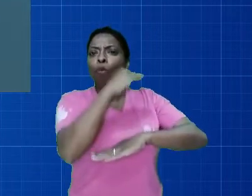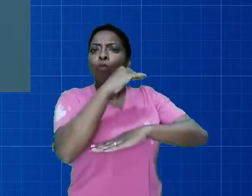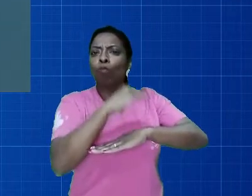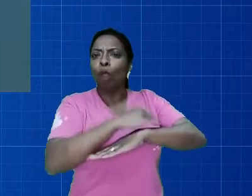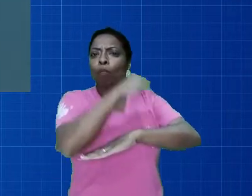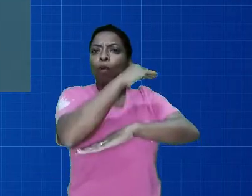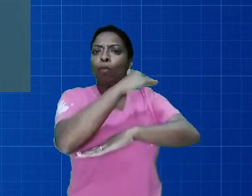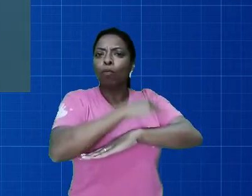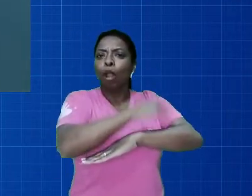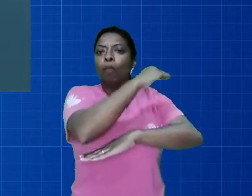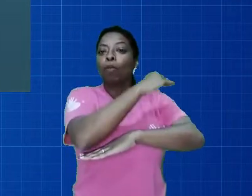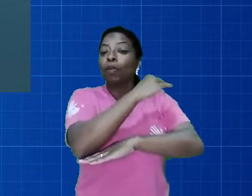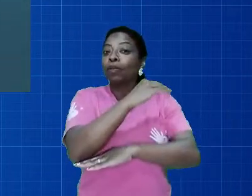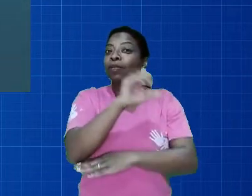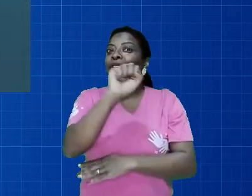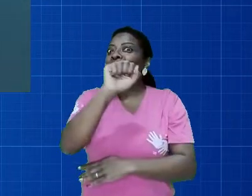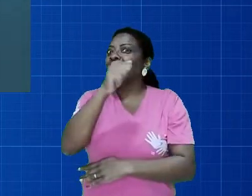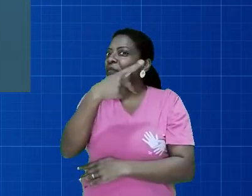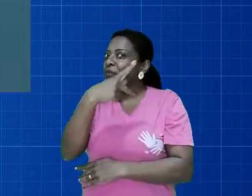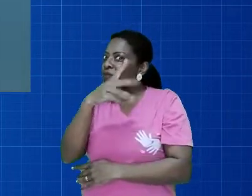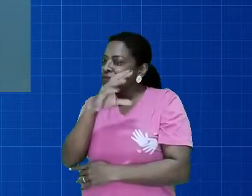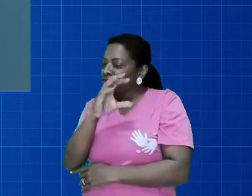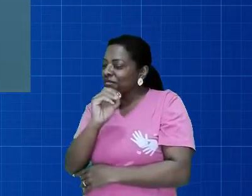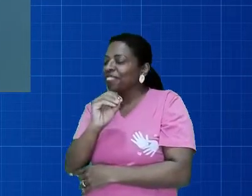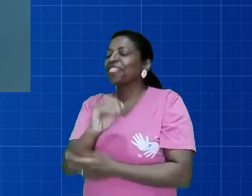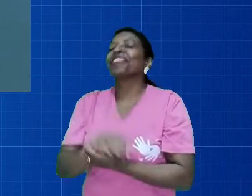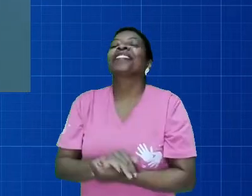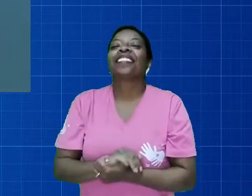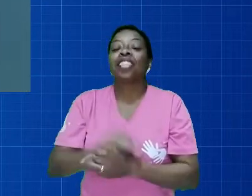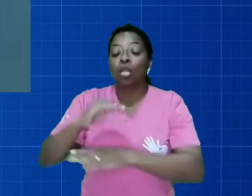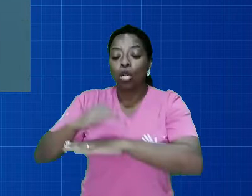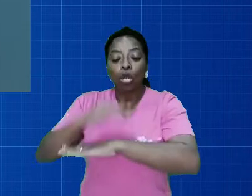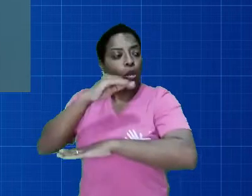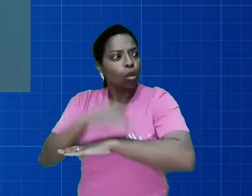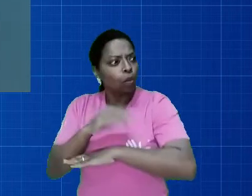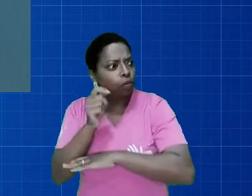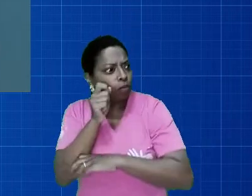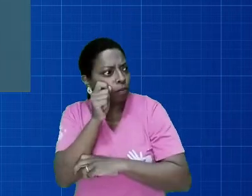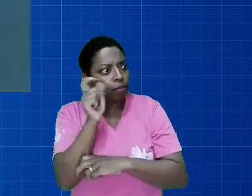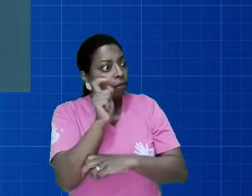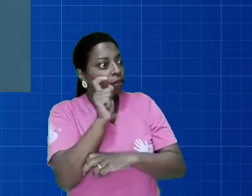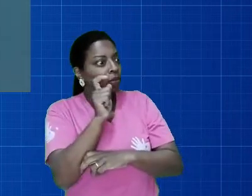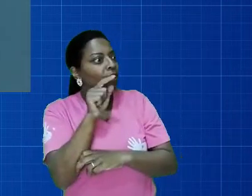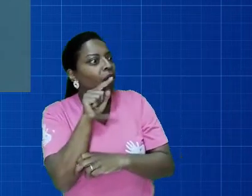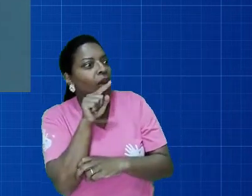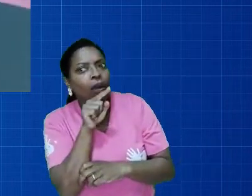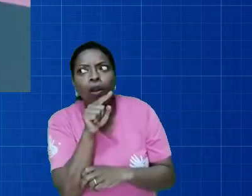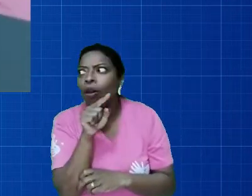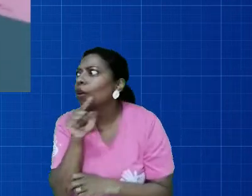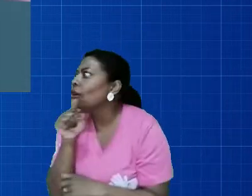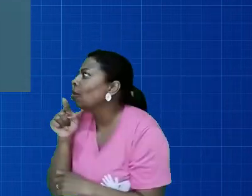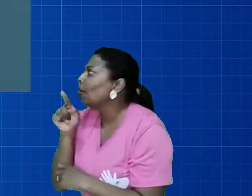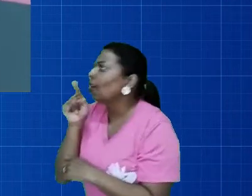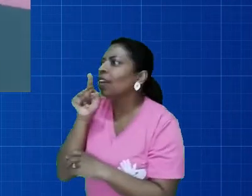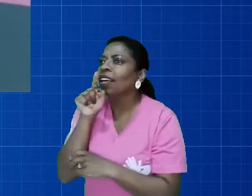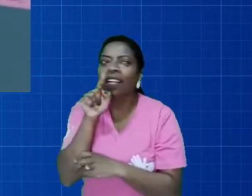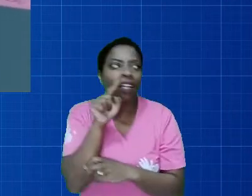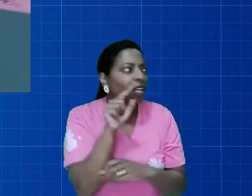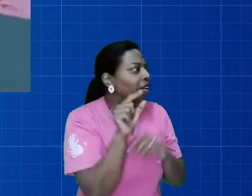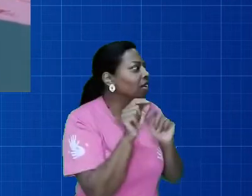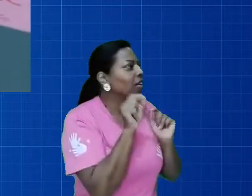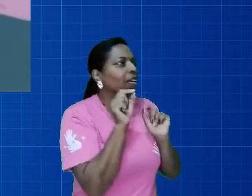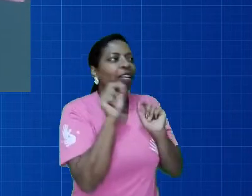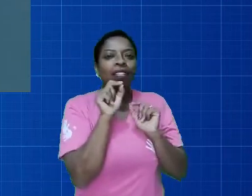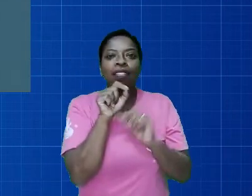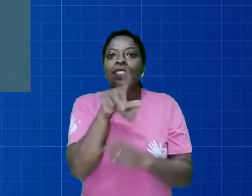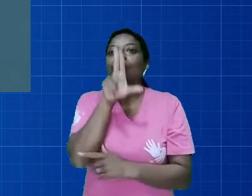do sapo, que ficou curioso ao escutar estranho grasnar do...